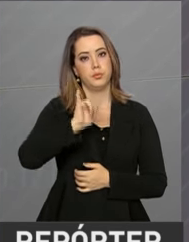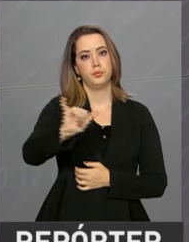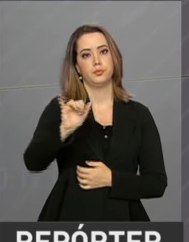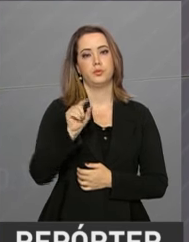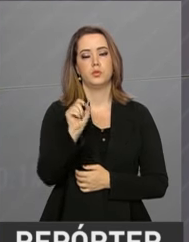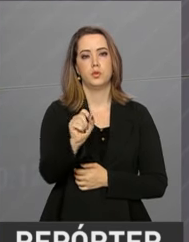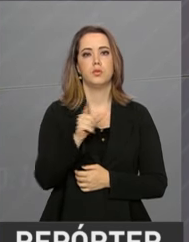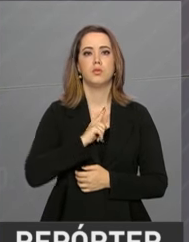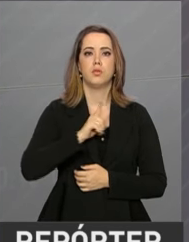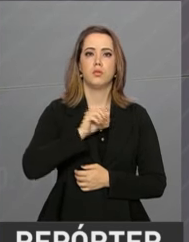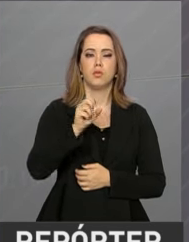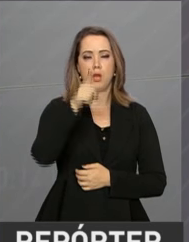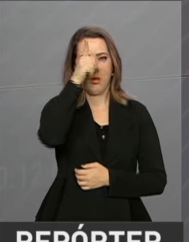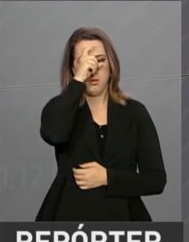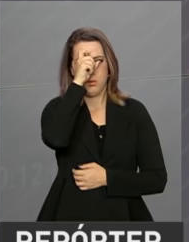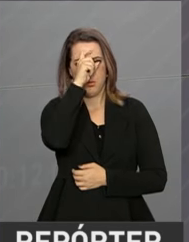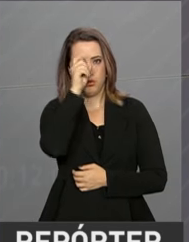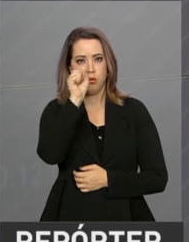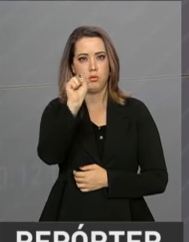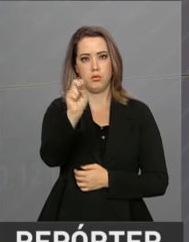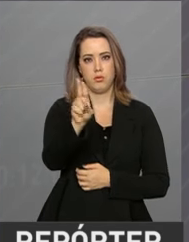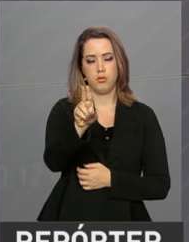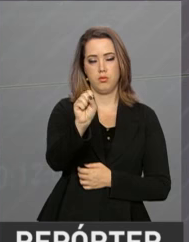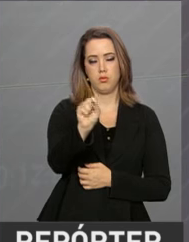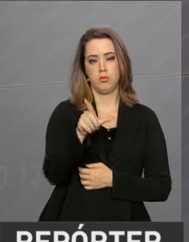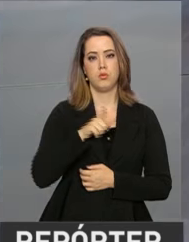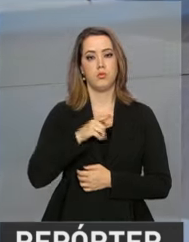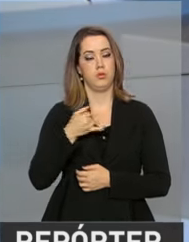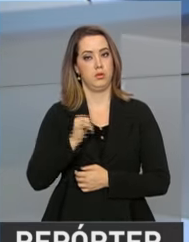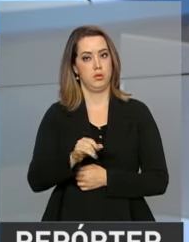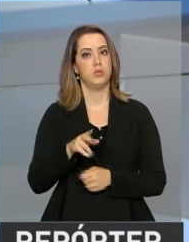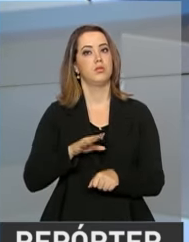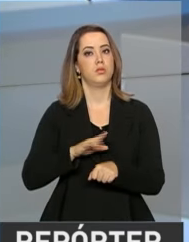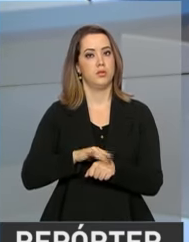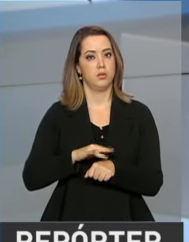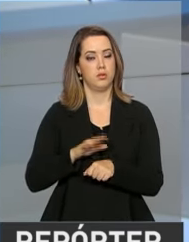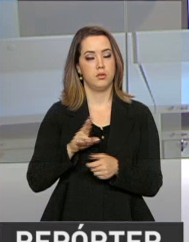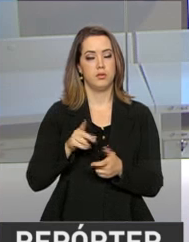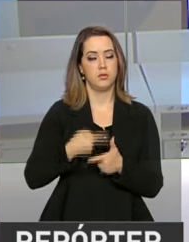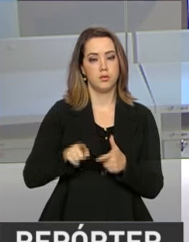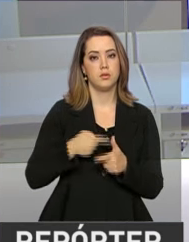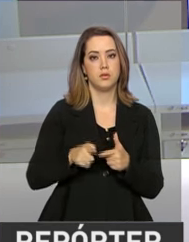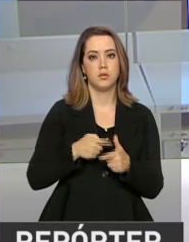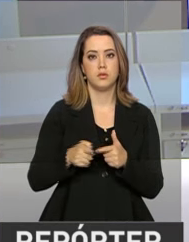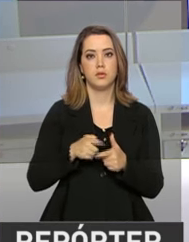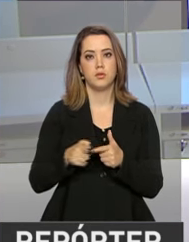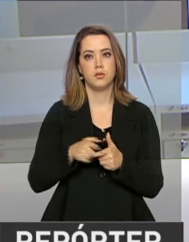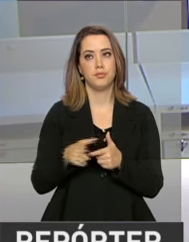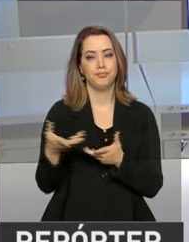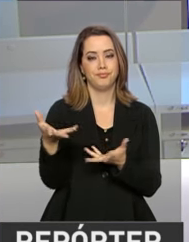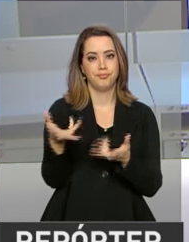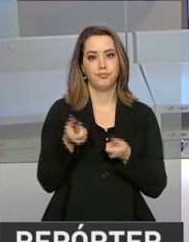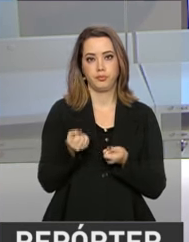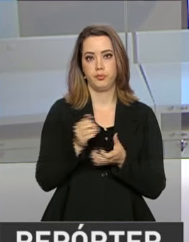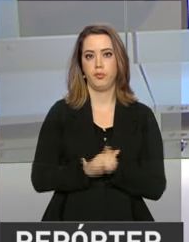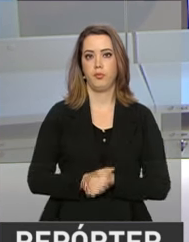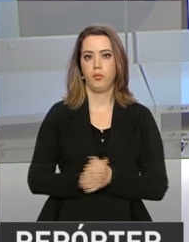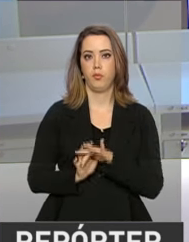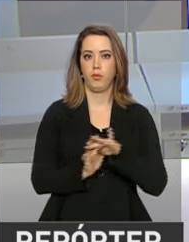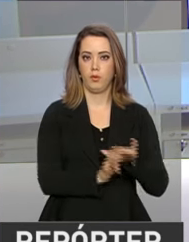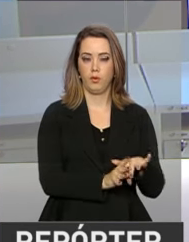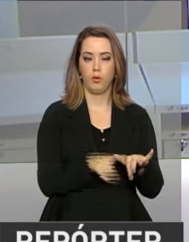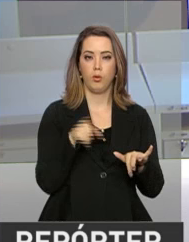especializados do SUS para quem está com alto risco de infecção pelo HIV. Um voo que salva